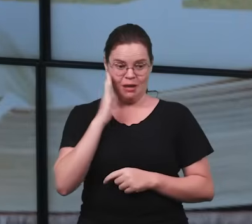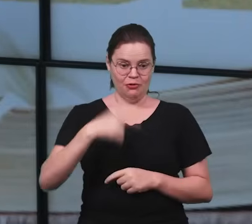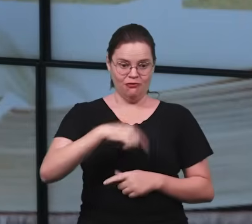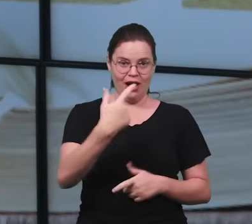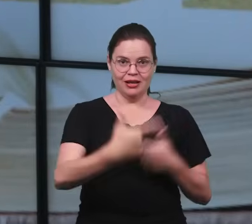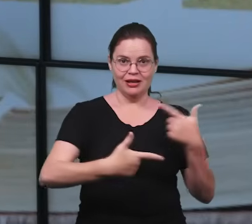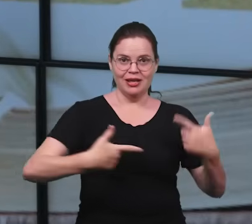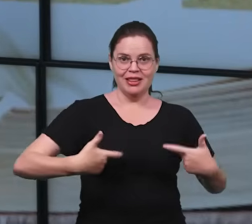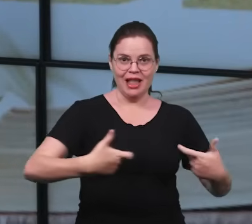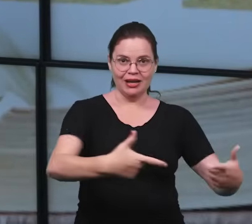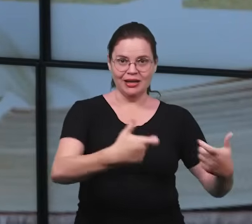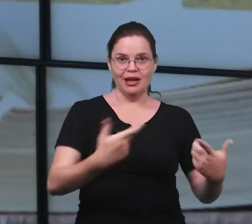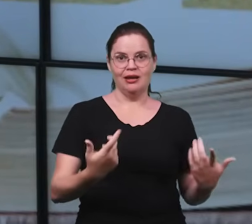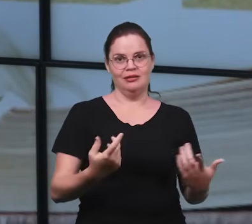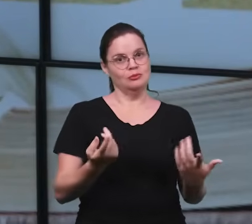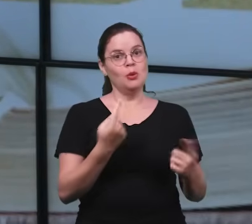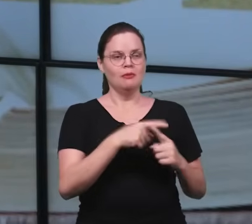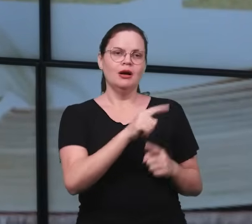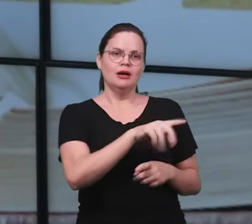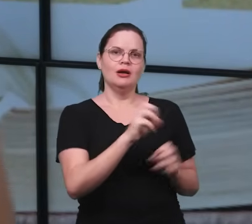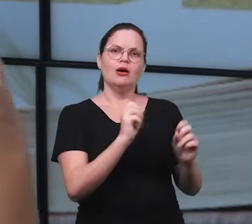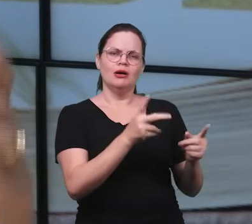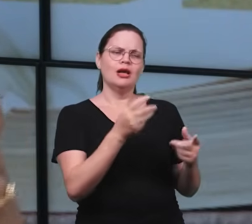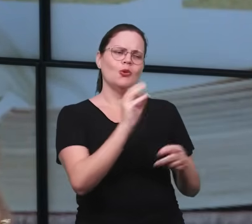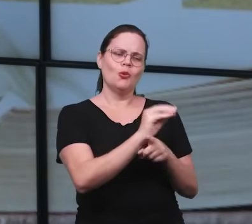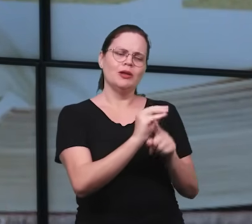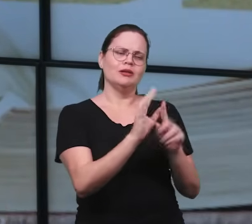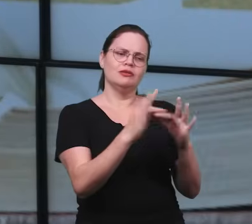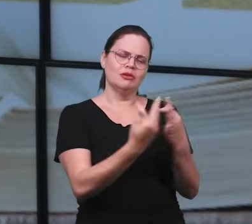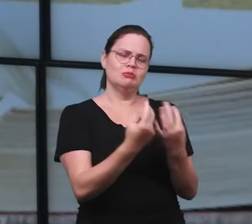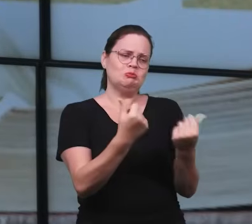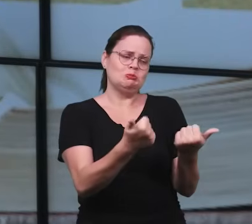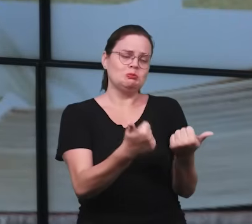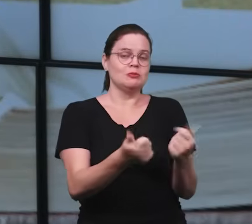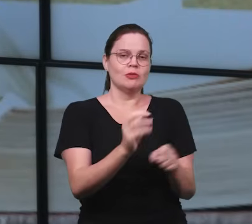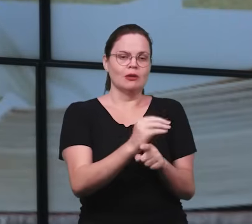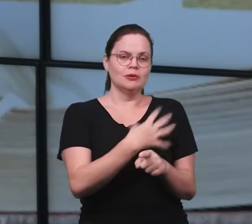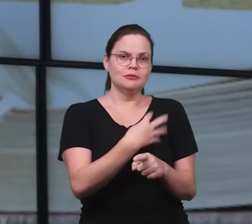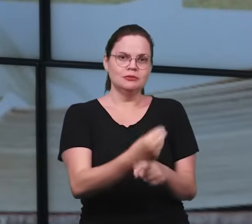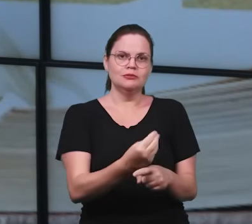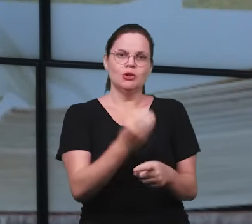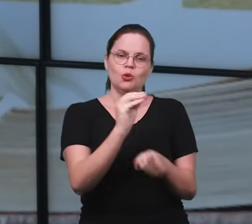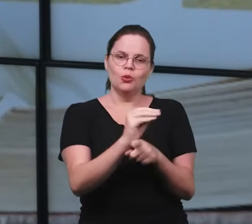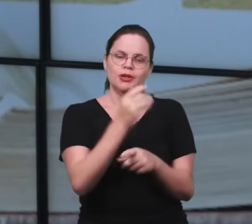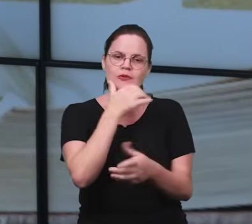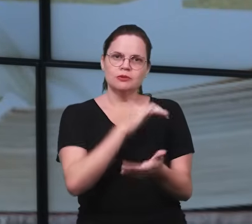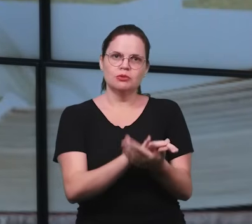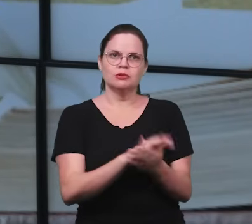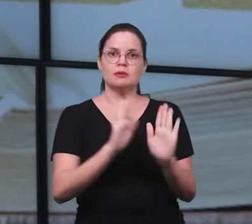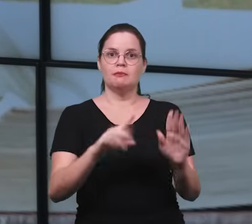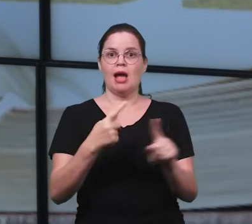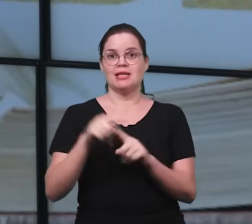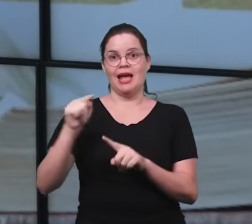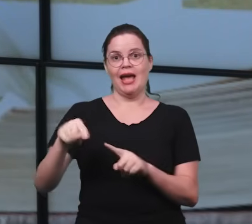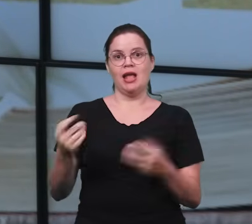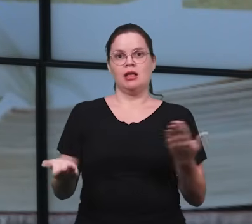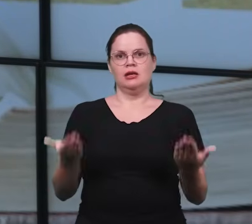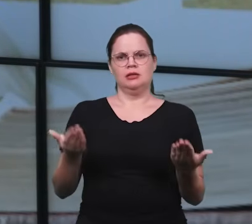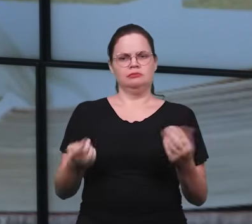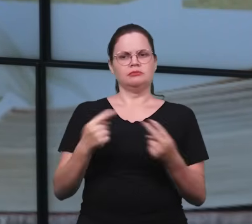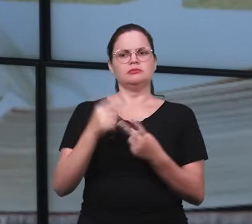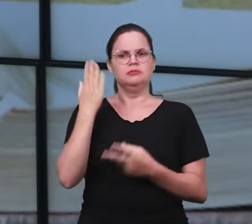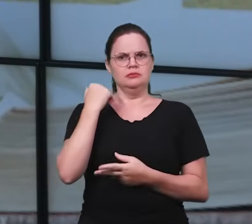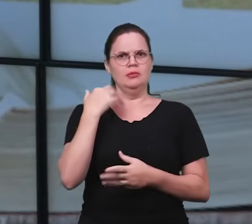Que cuida da casa? Sim. Que educa os filhos? Sim. Mas é uma mulher equilibrada, uma mulher que guerreia,